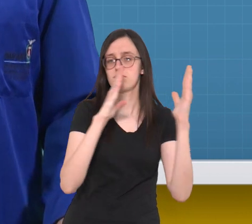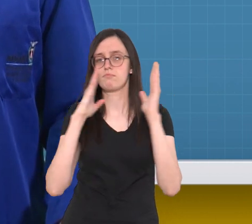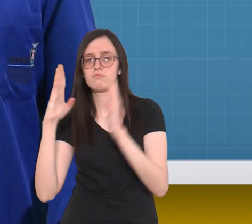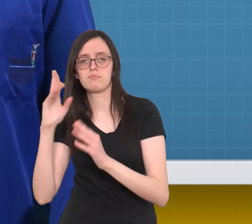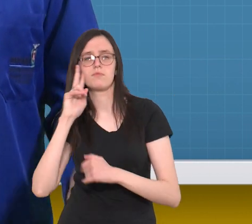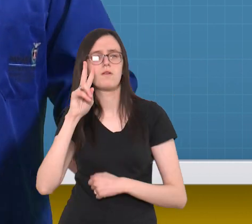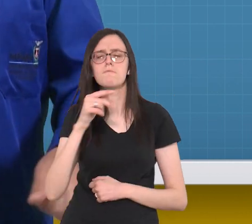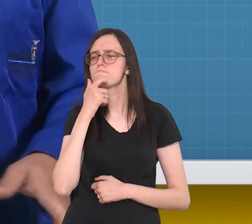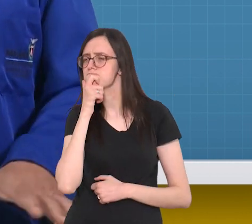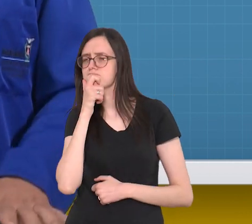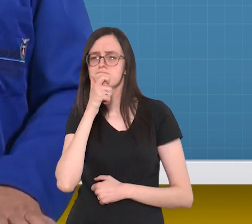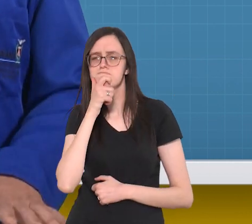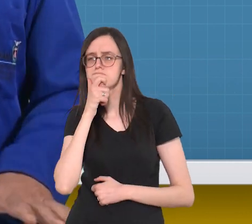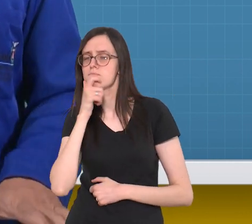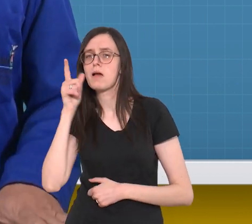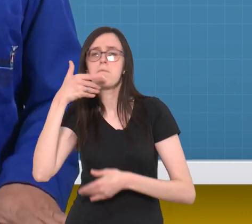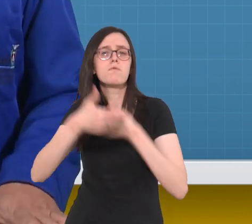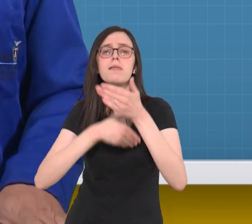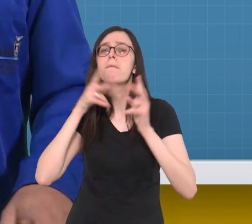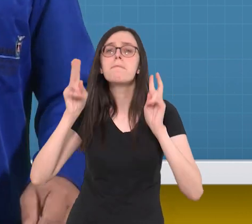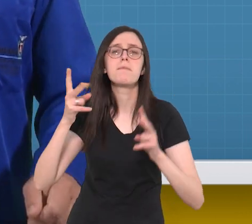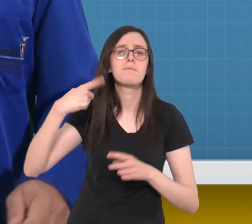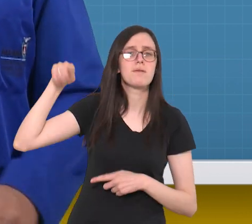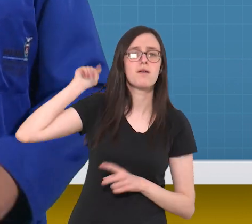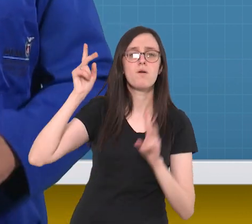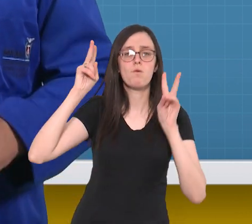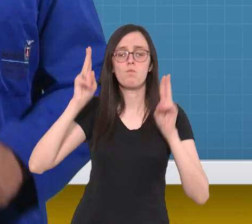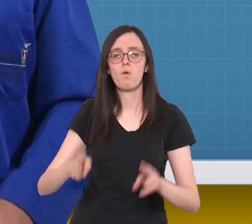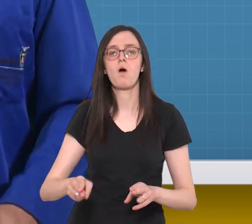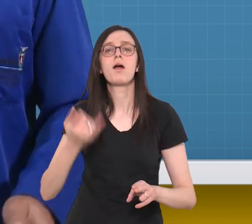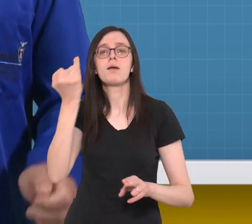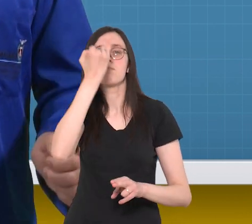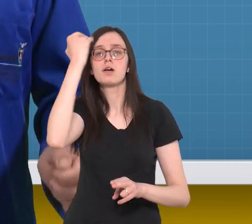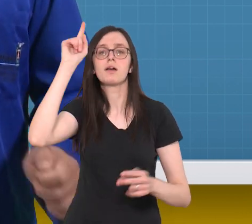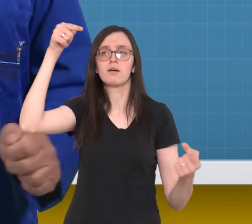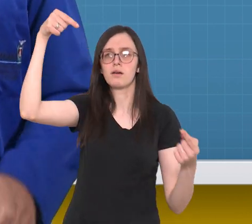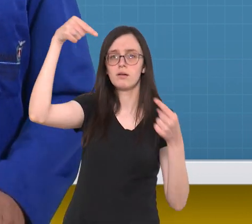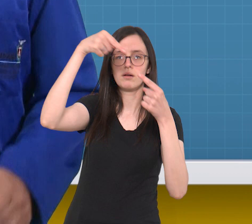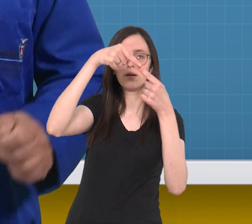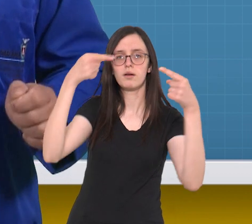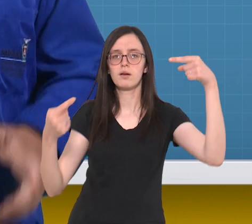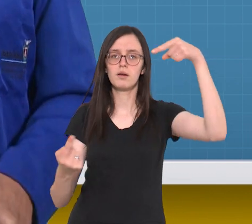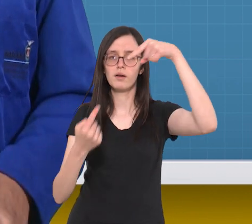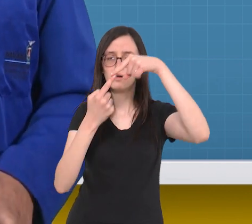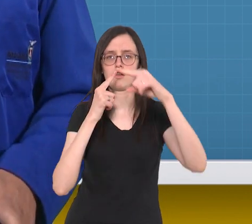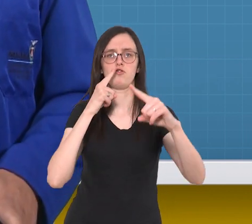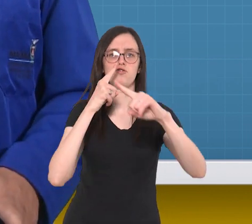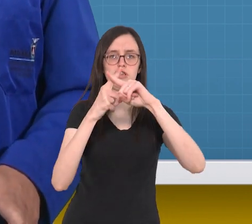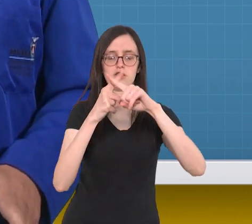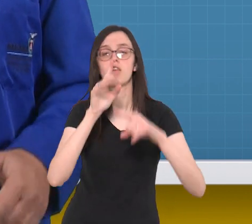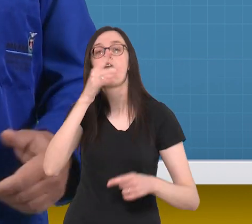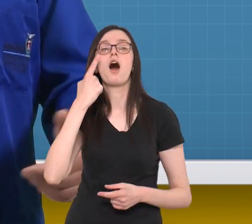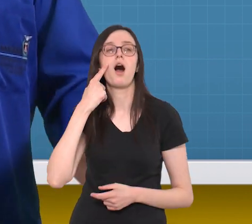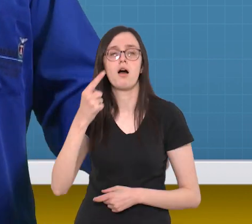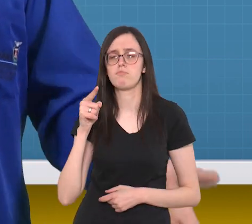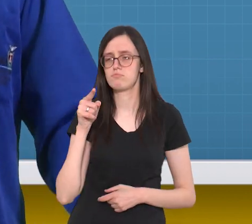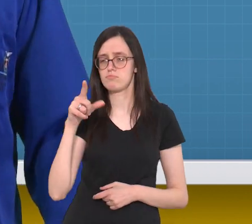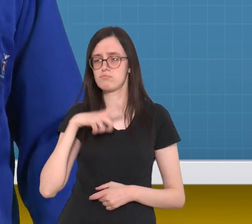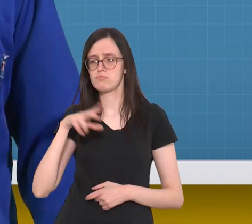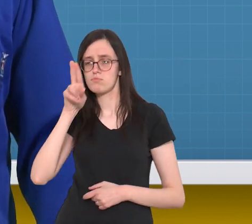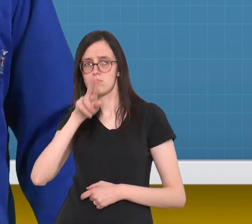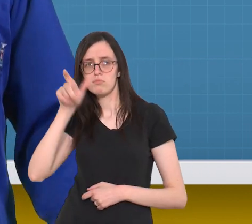o 5 que eu desejo. Agora o processo é o mesmo. Multiplica cruzado começando pelo X.